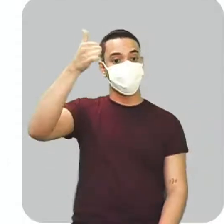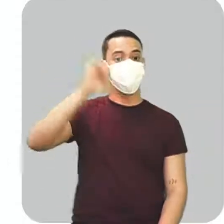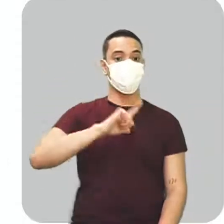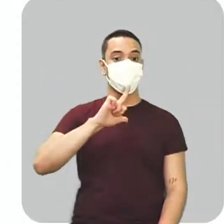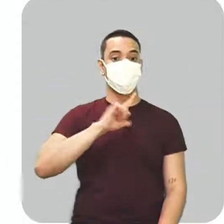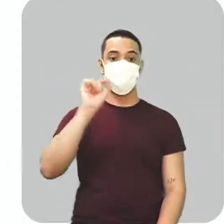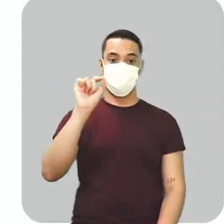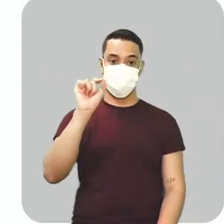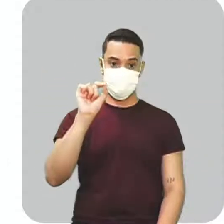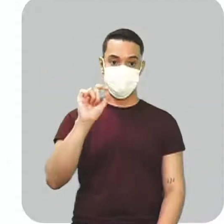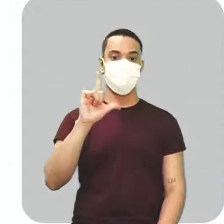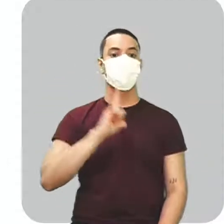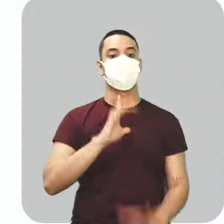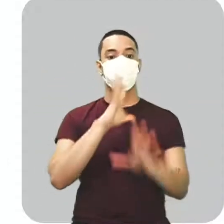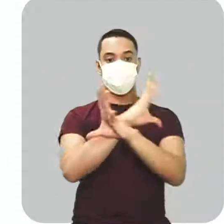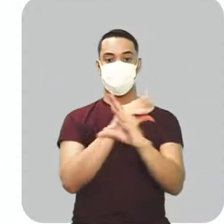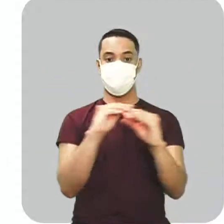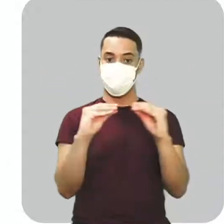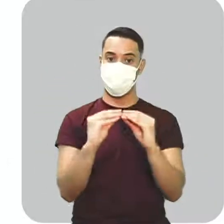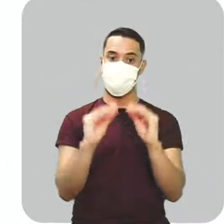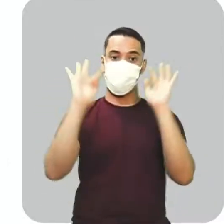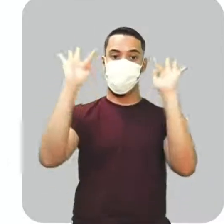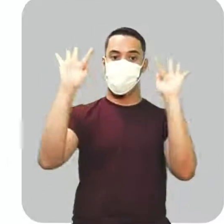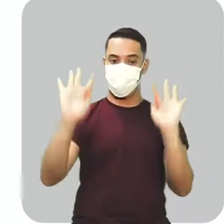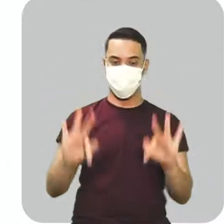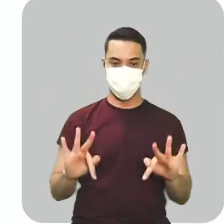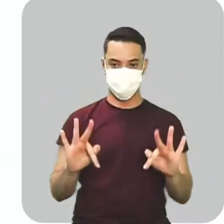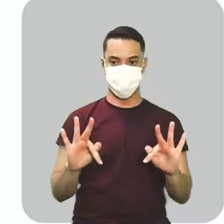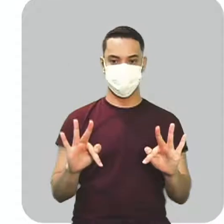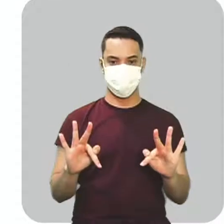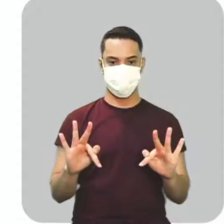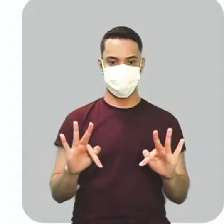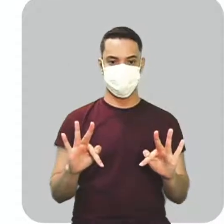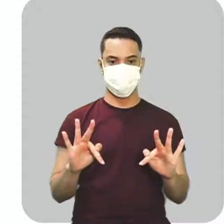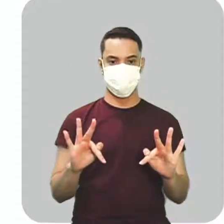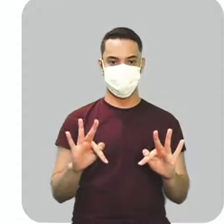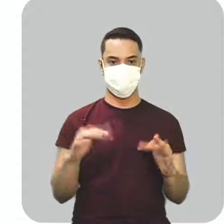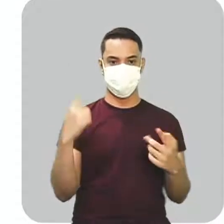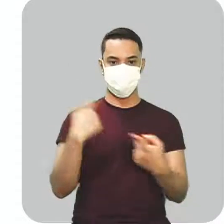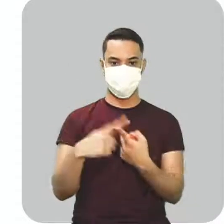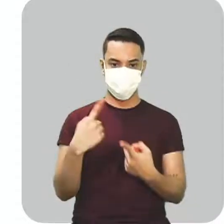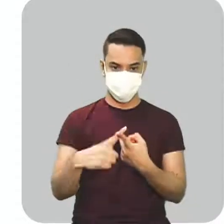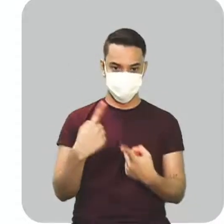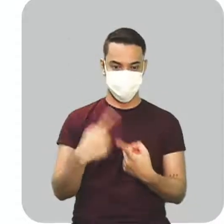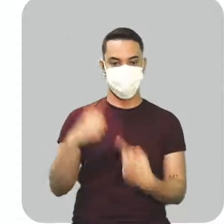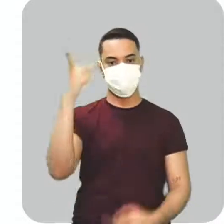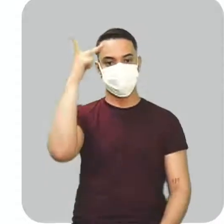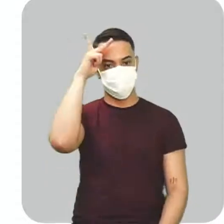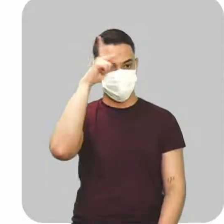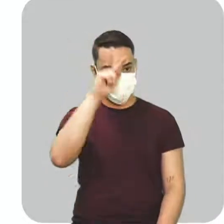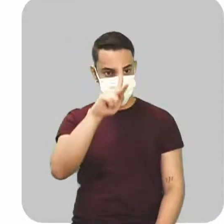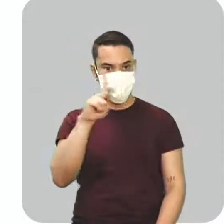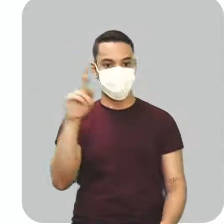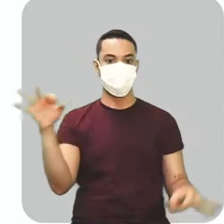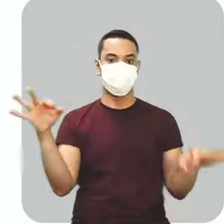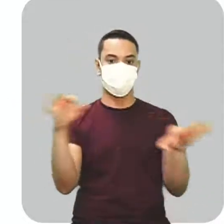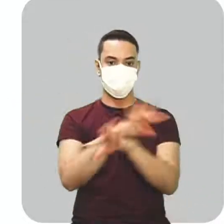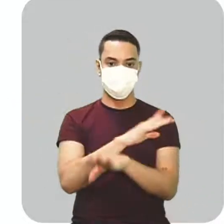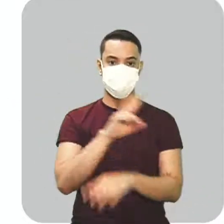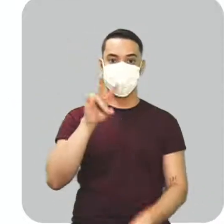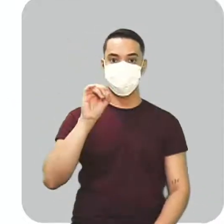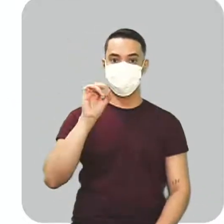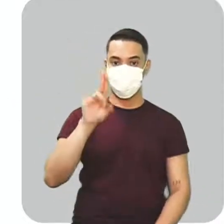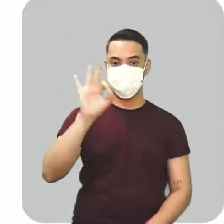de finalidade, né? Ó, para adiantar o expediente,